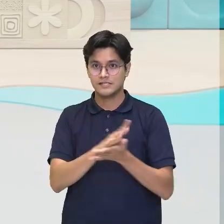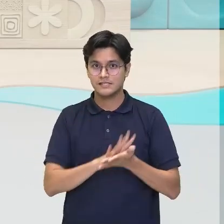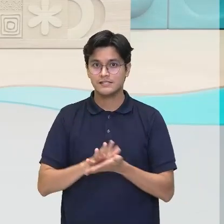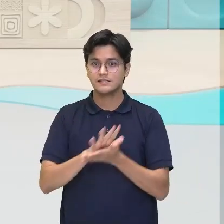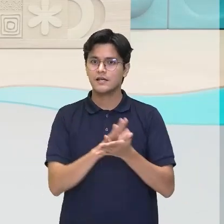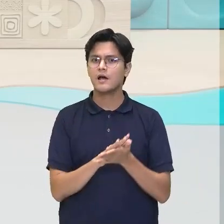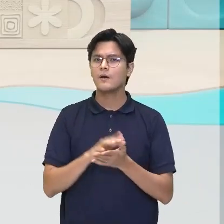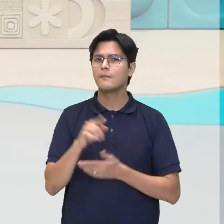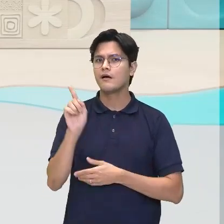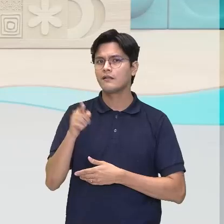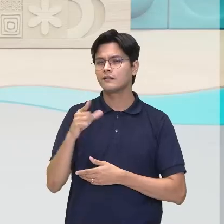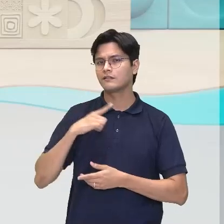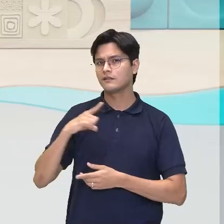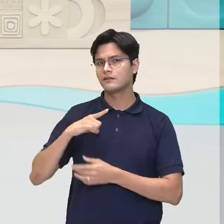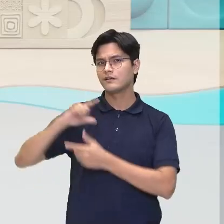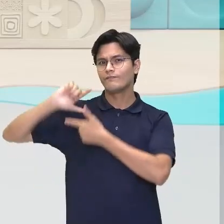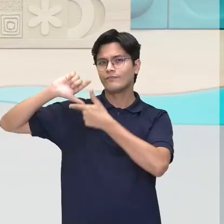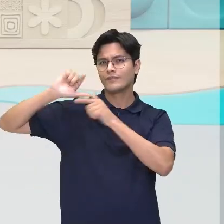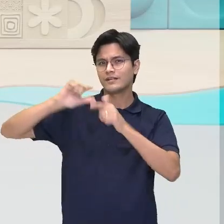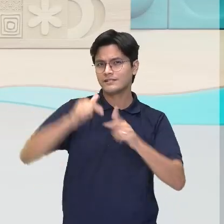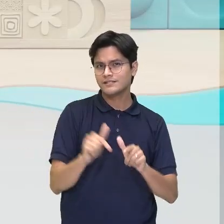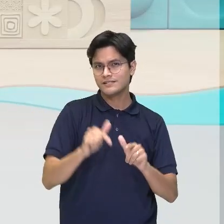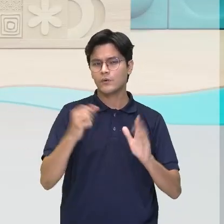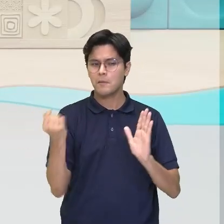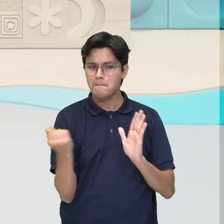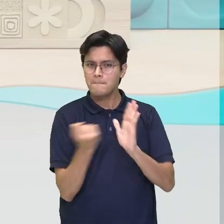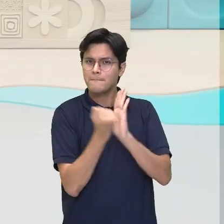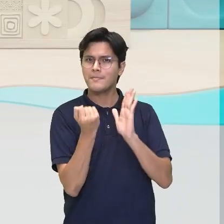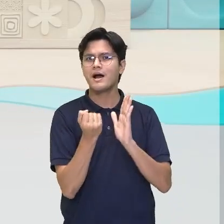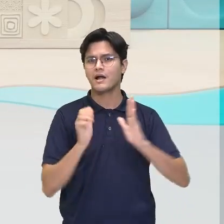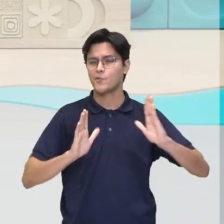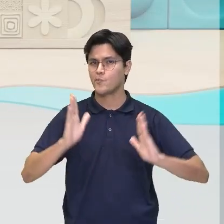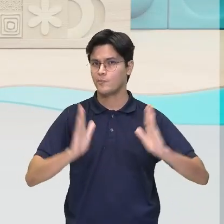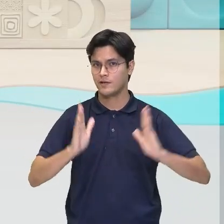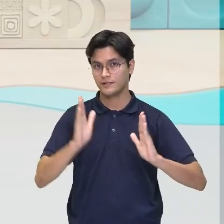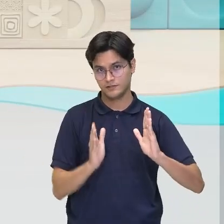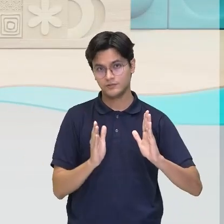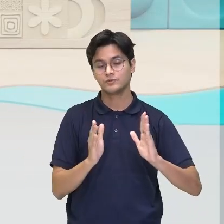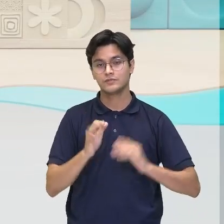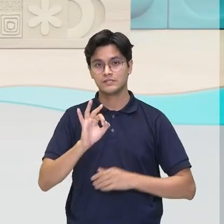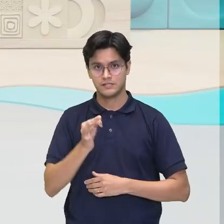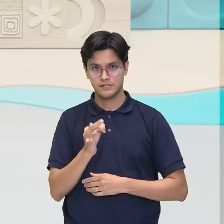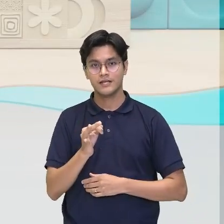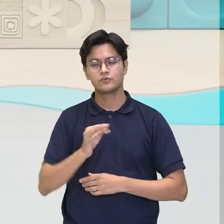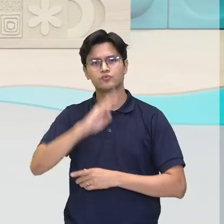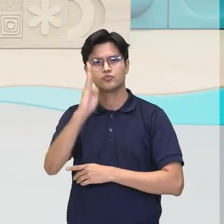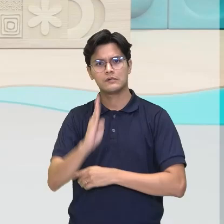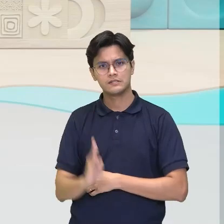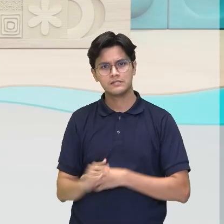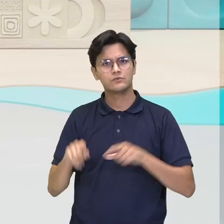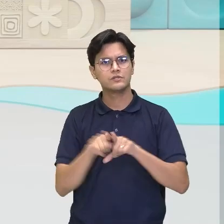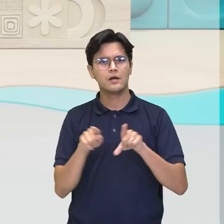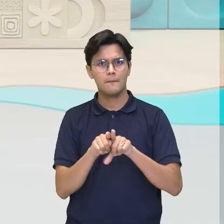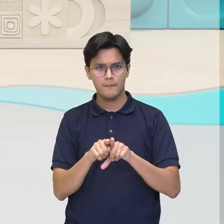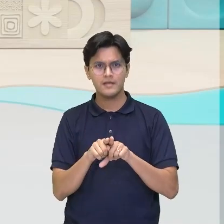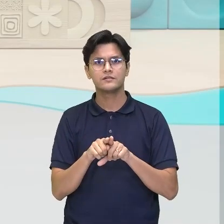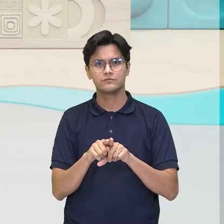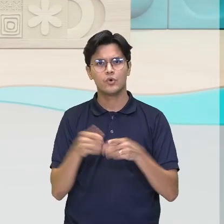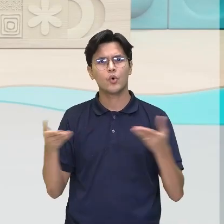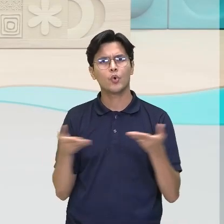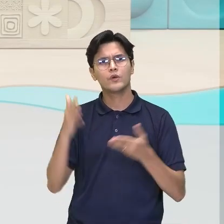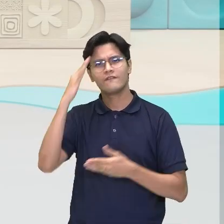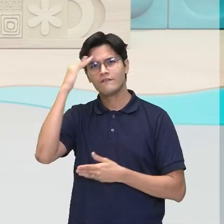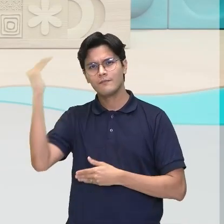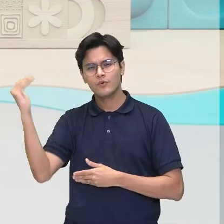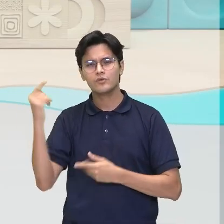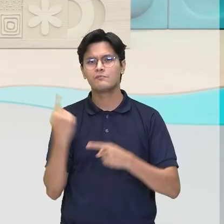períodos, que marcam época. O Brasil é mundialmente conhecido através de quê? Através do samba. Temos